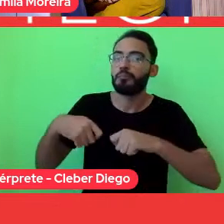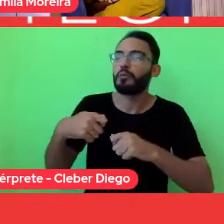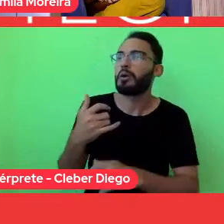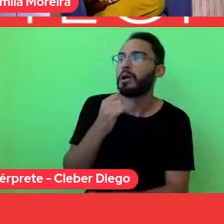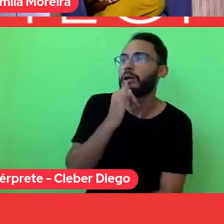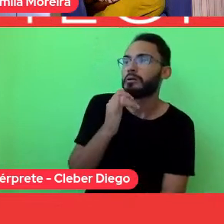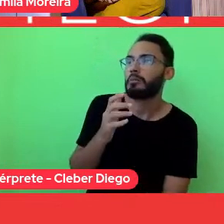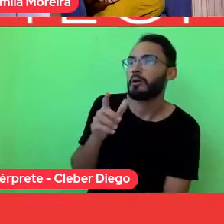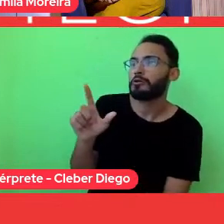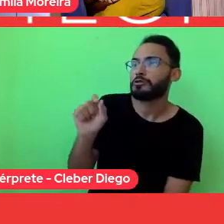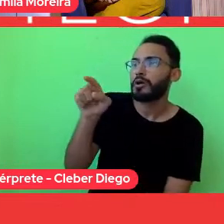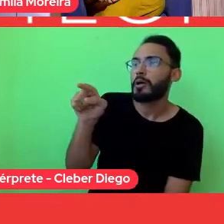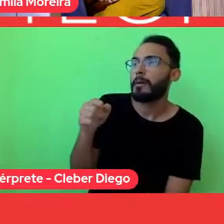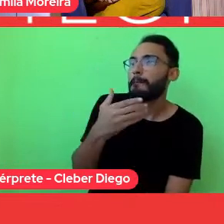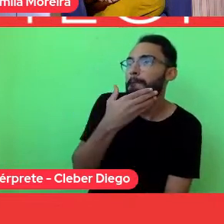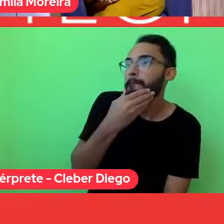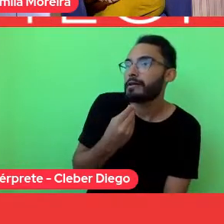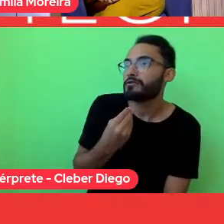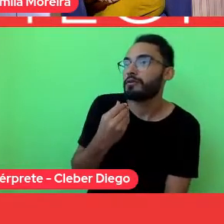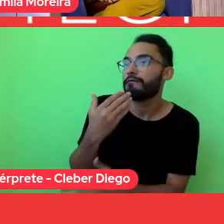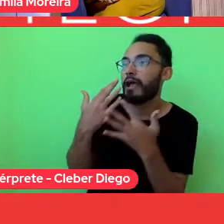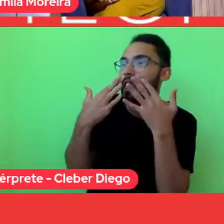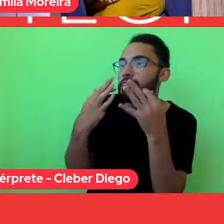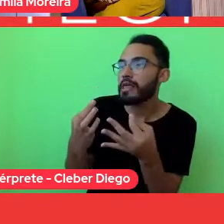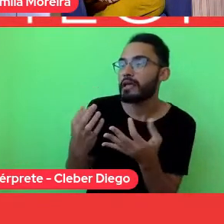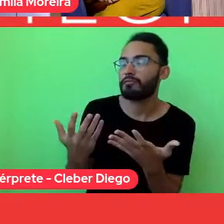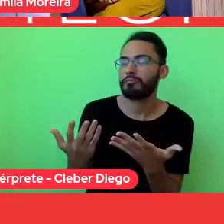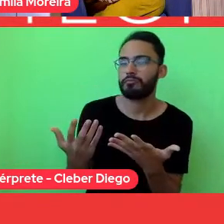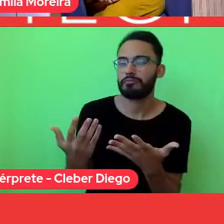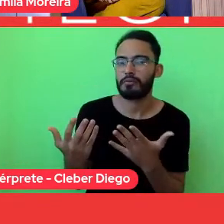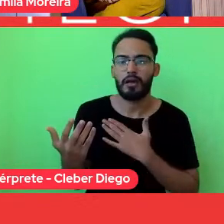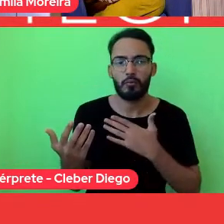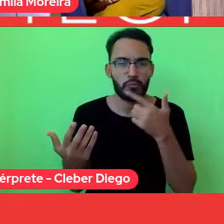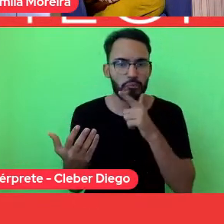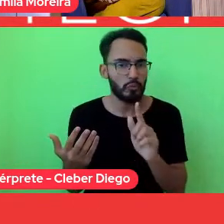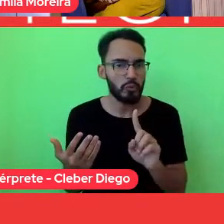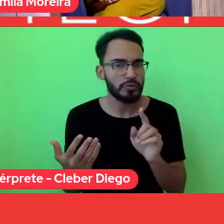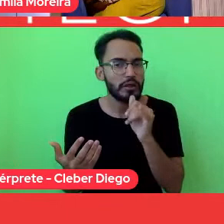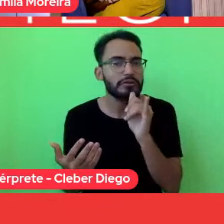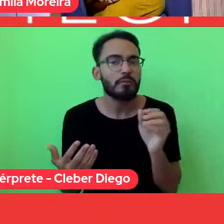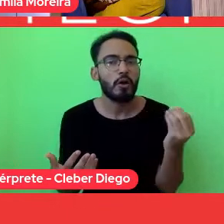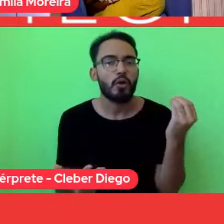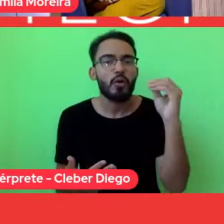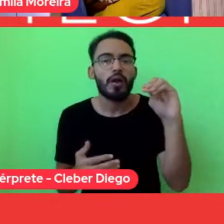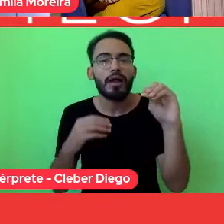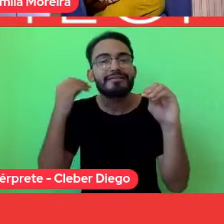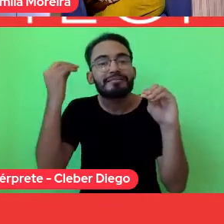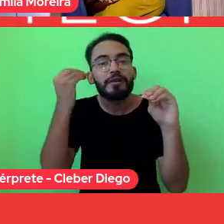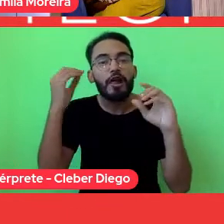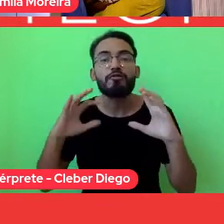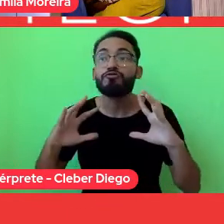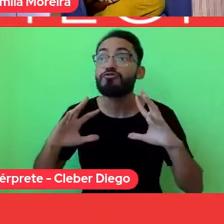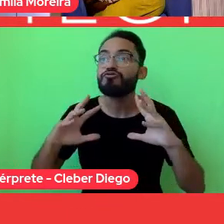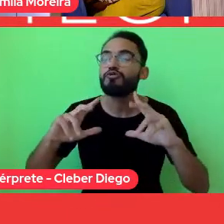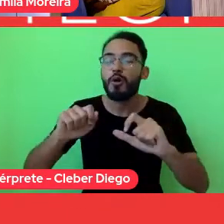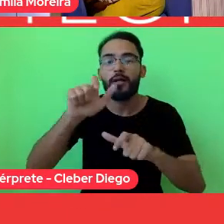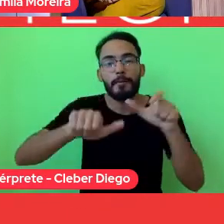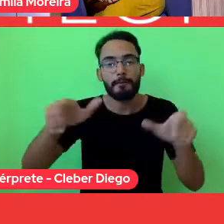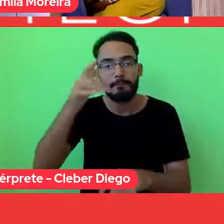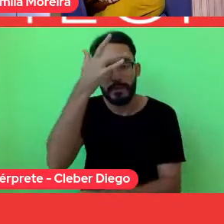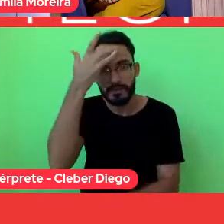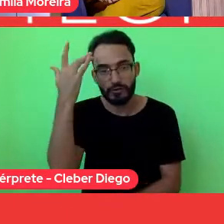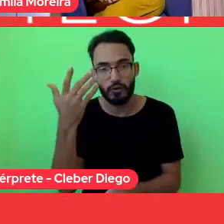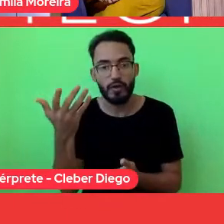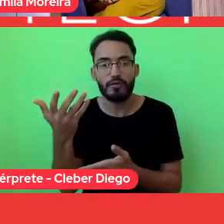masculino, por exemplo? Fique atento. Eu não consigo, de repente, trazer uma experiência para todas as pessoas,